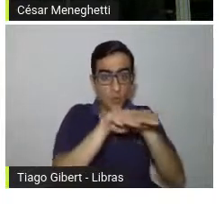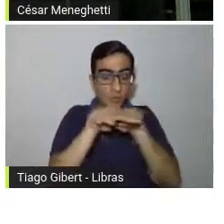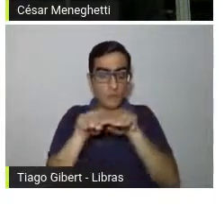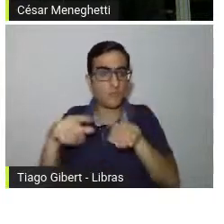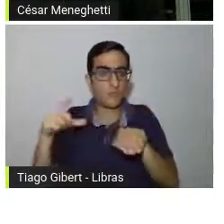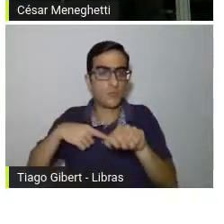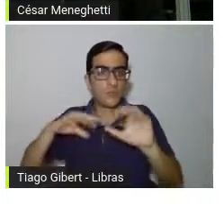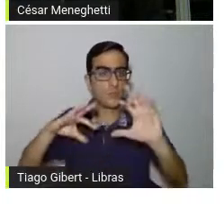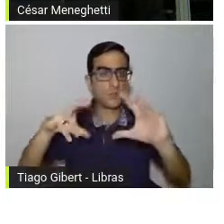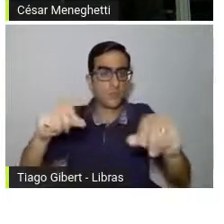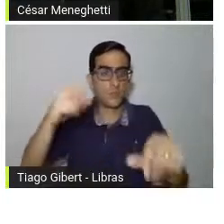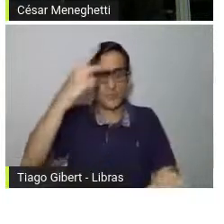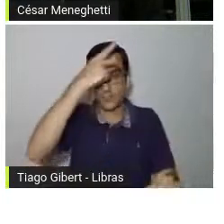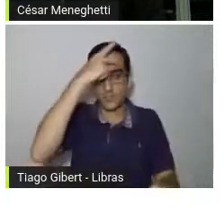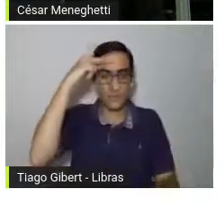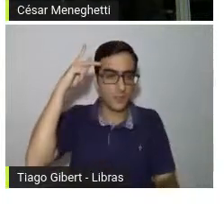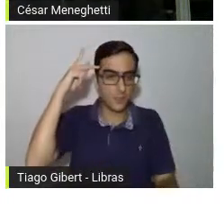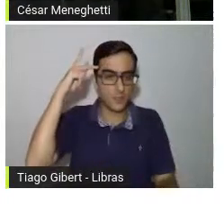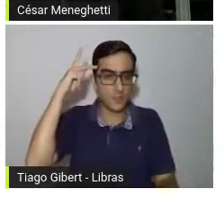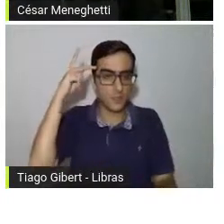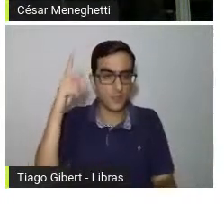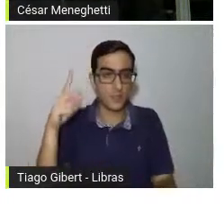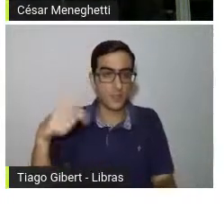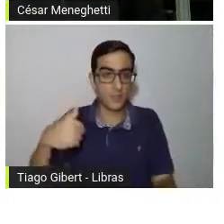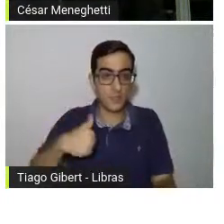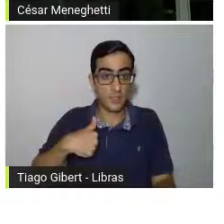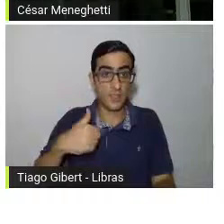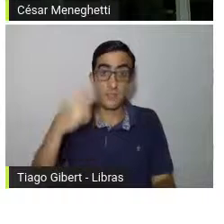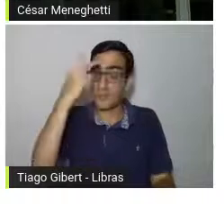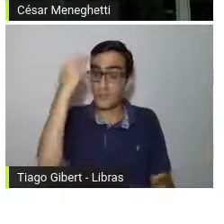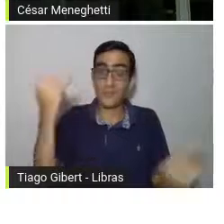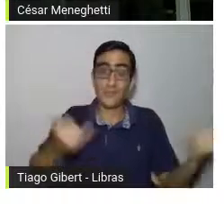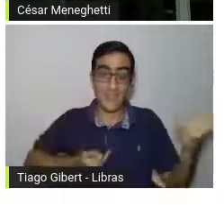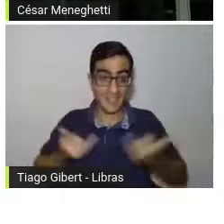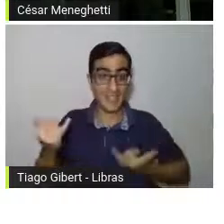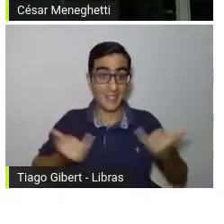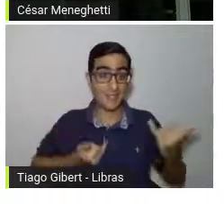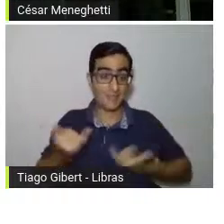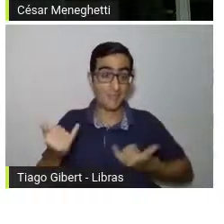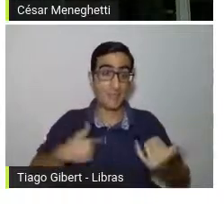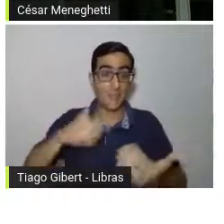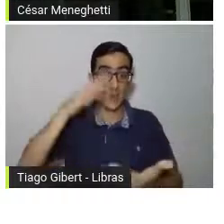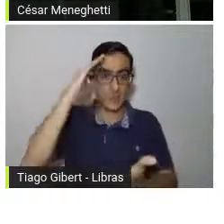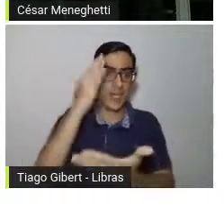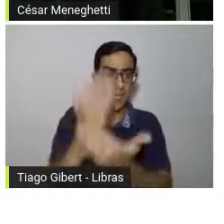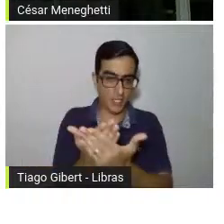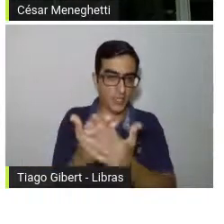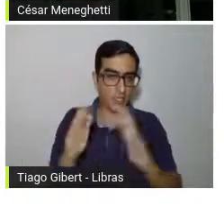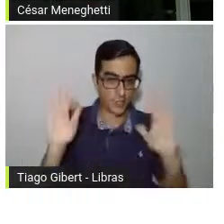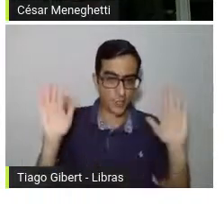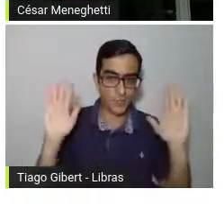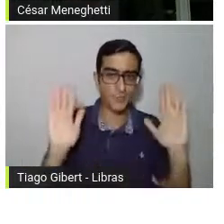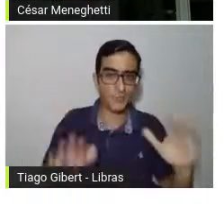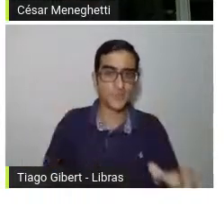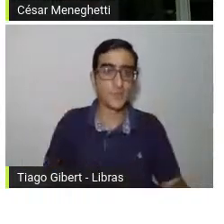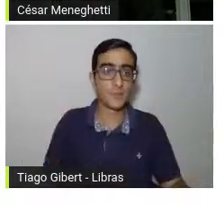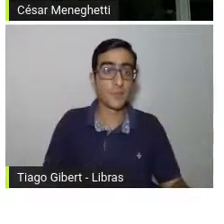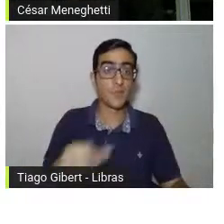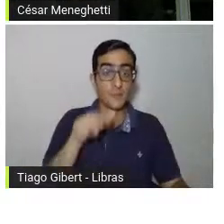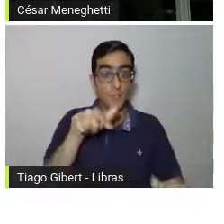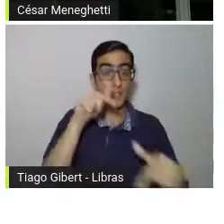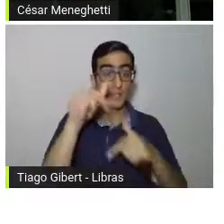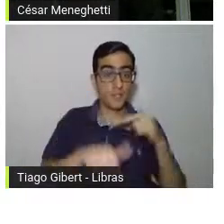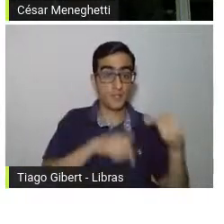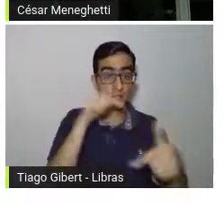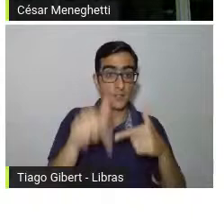as pessoas aqui. Isso que me dizem, né? Então, eu também acredito que é meio infinita. Bom, esse trabalho aí que a gente está